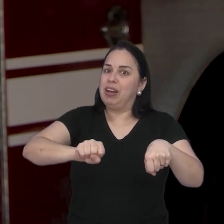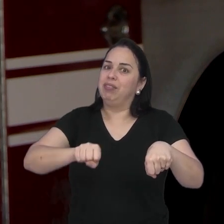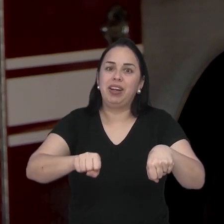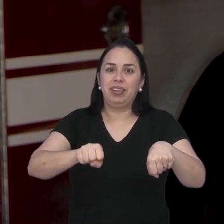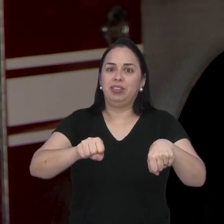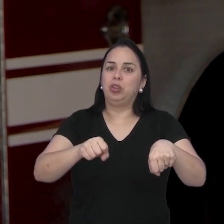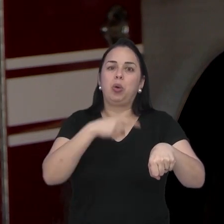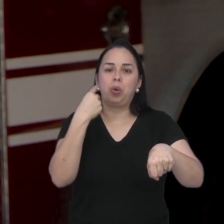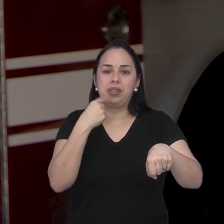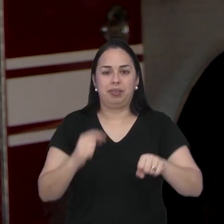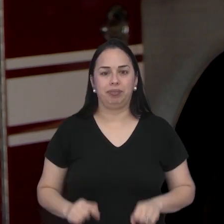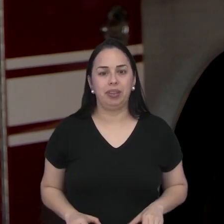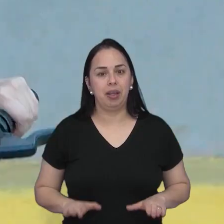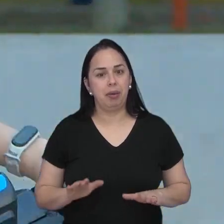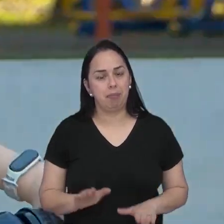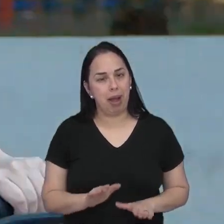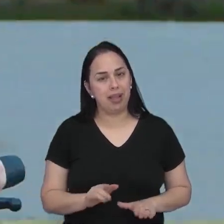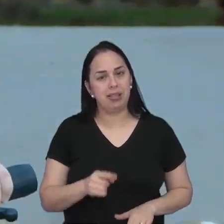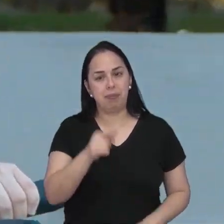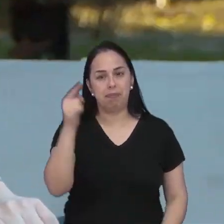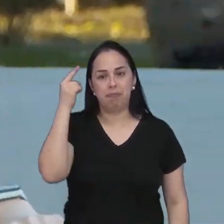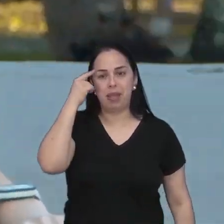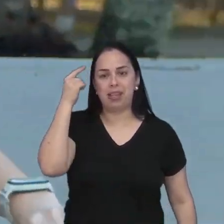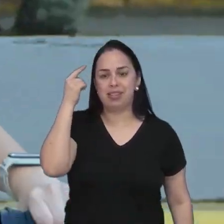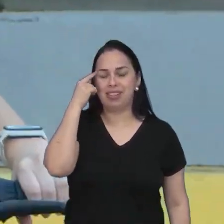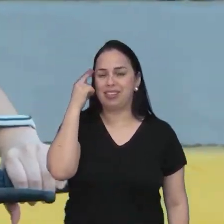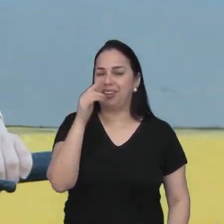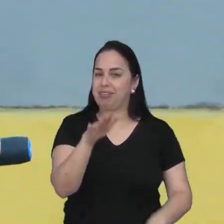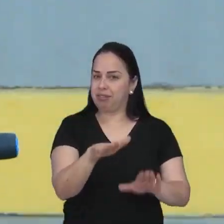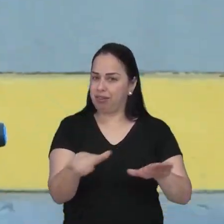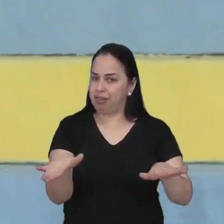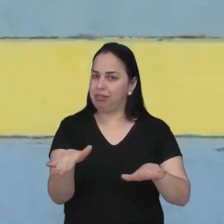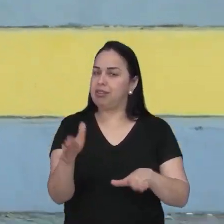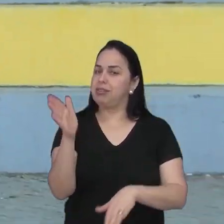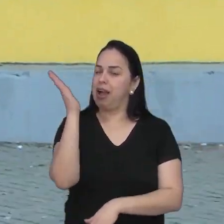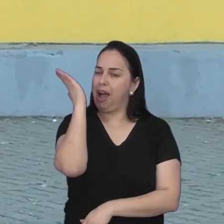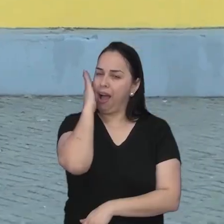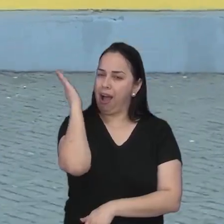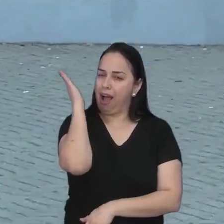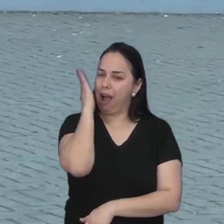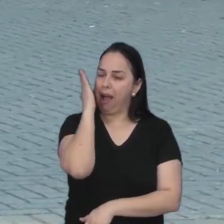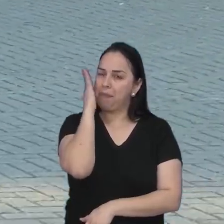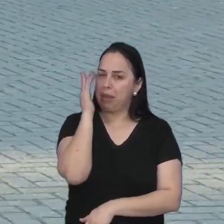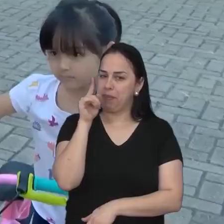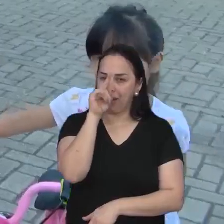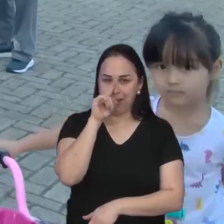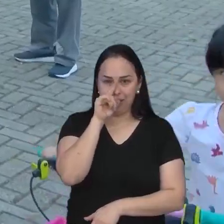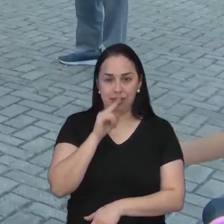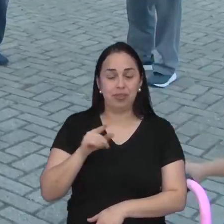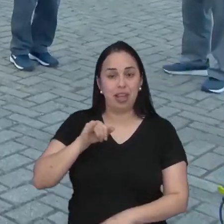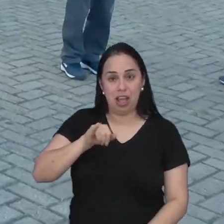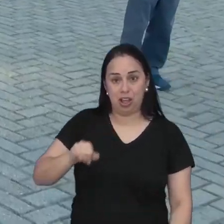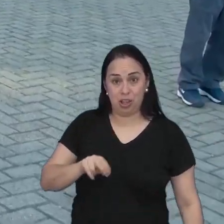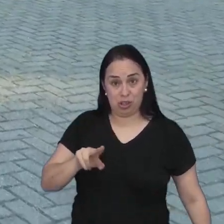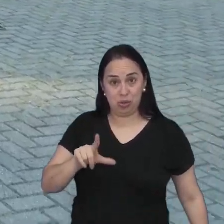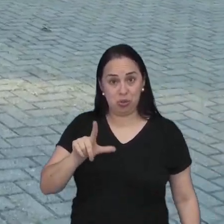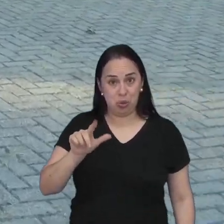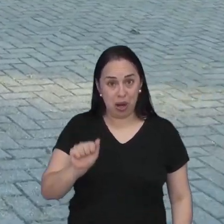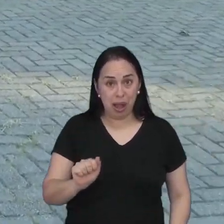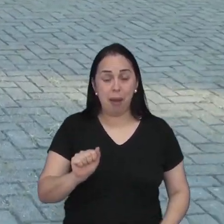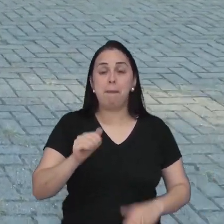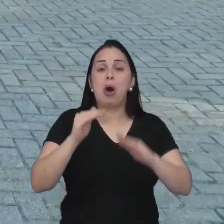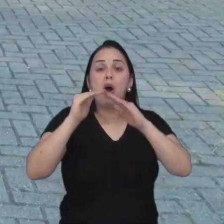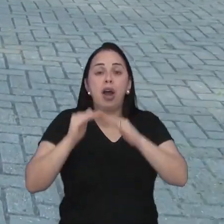freio e pode sofrer um acidente mais grave. Mas se engana quem pensa que as crianças não sabem dos riscos. A Júlia, por exemplo, mora perto